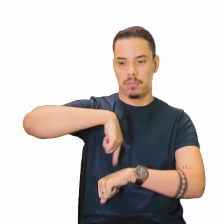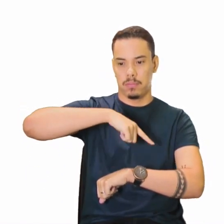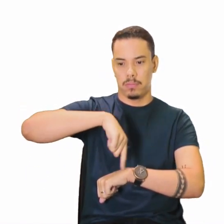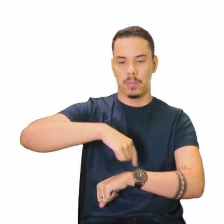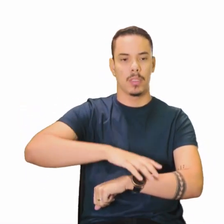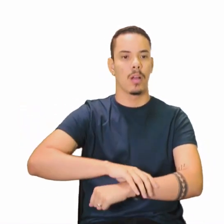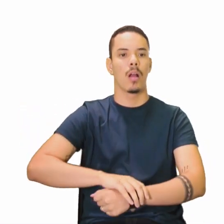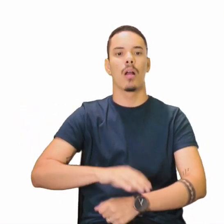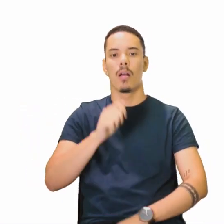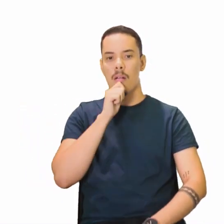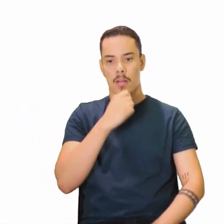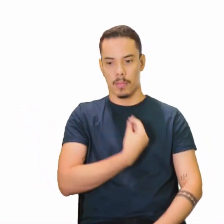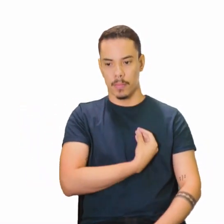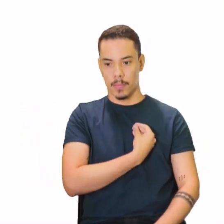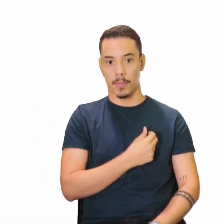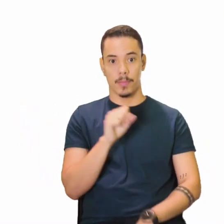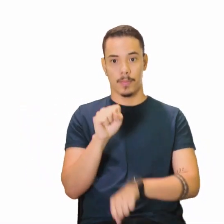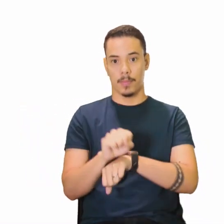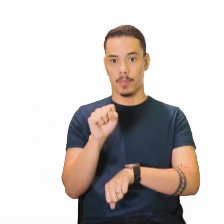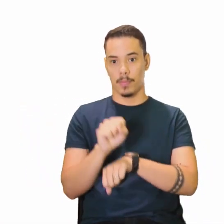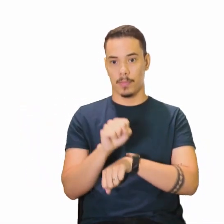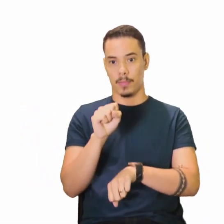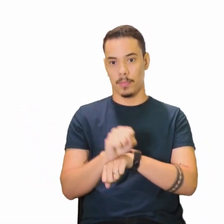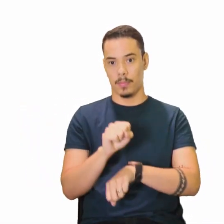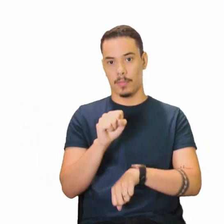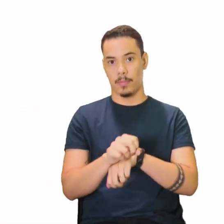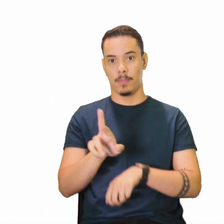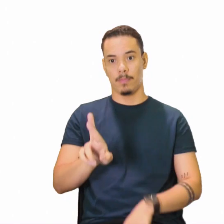ele ainda permanecia esperando o